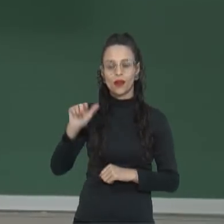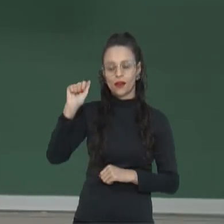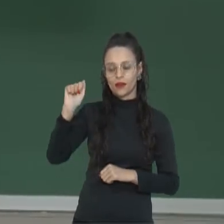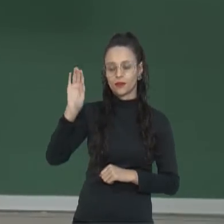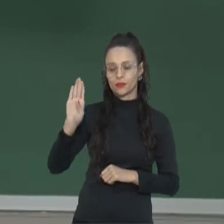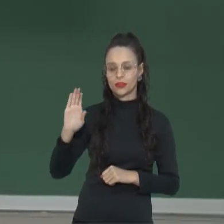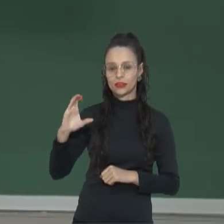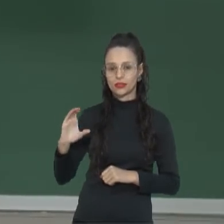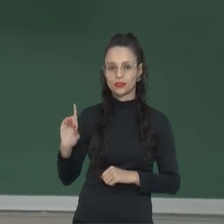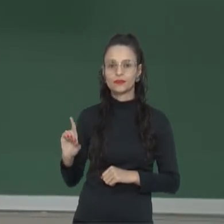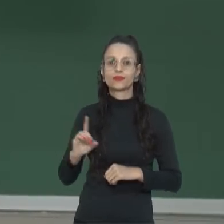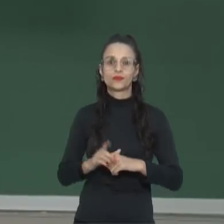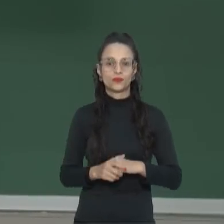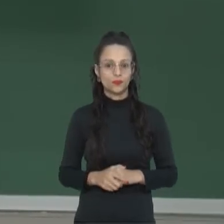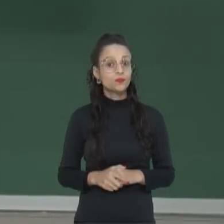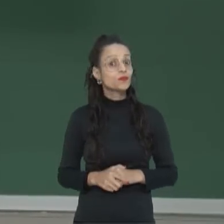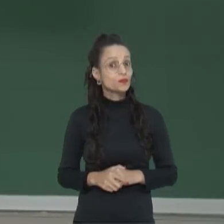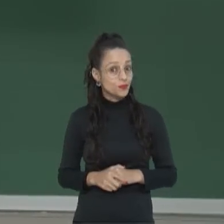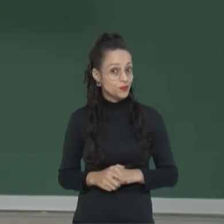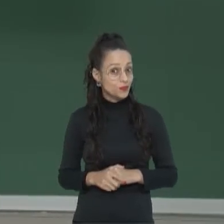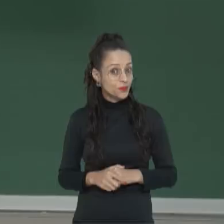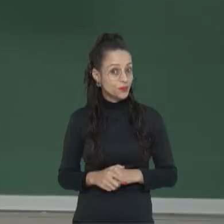A, B, C ou D? Letra?